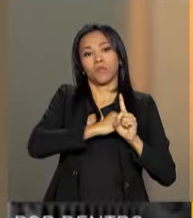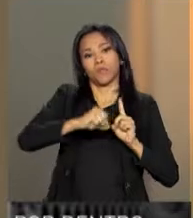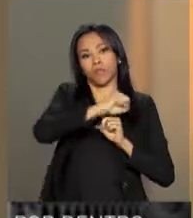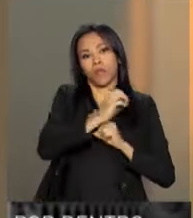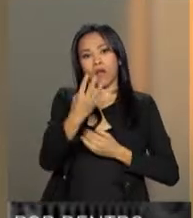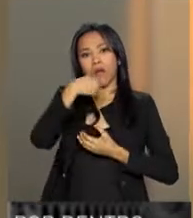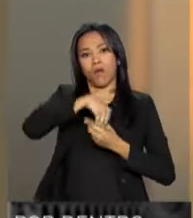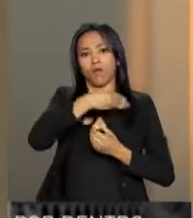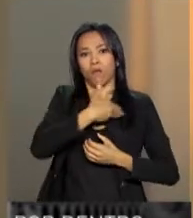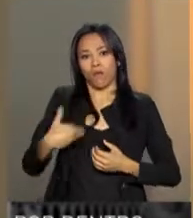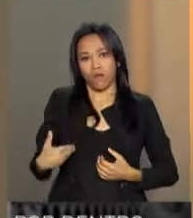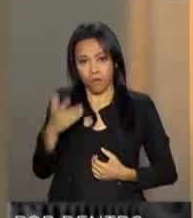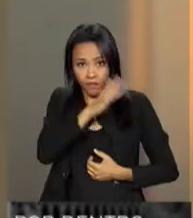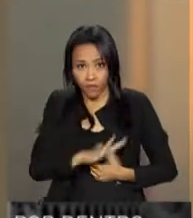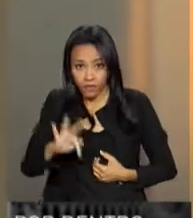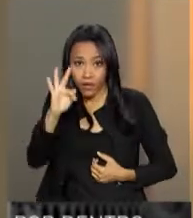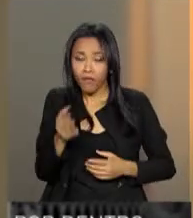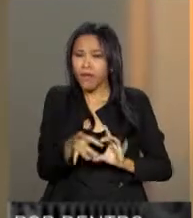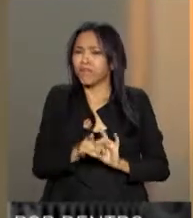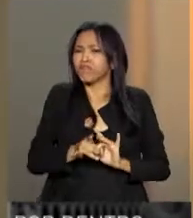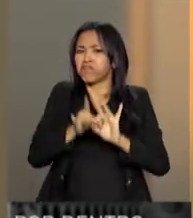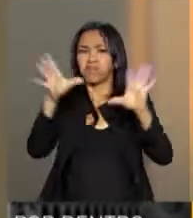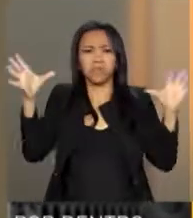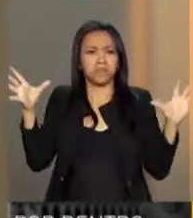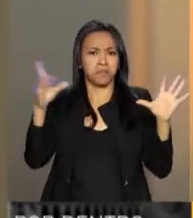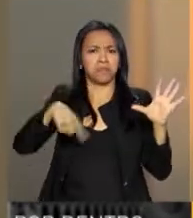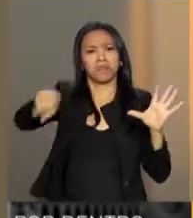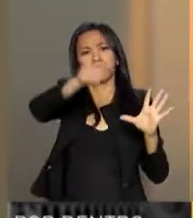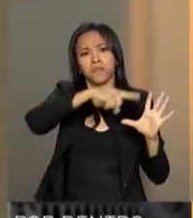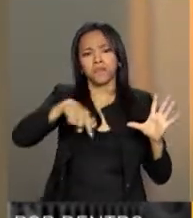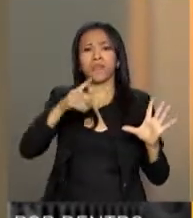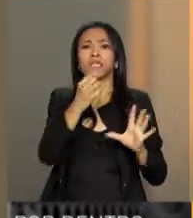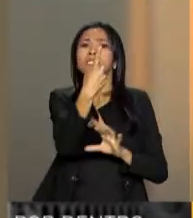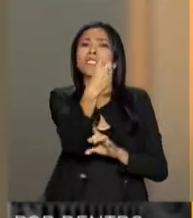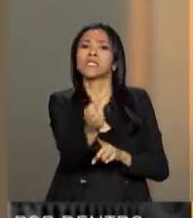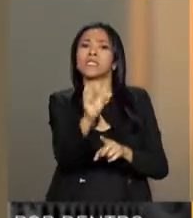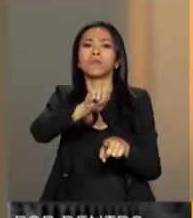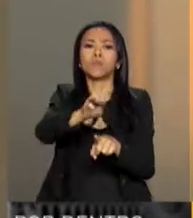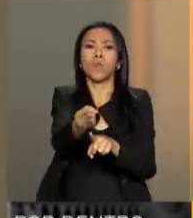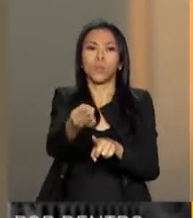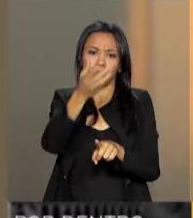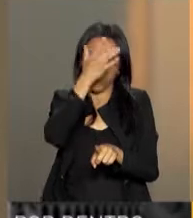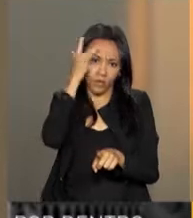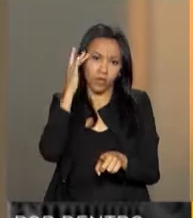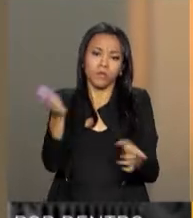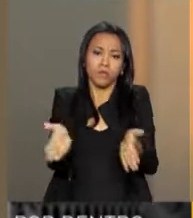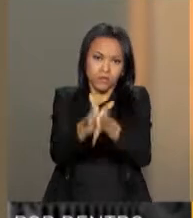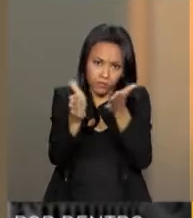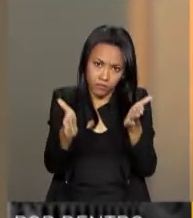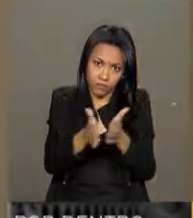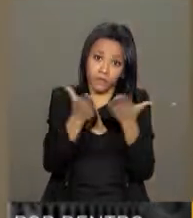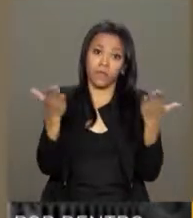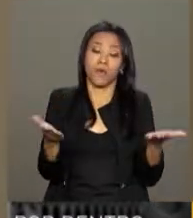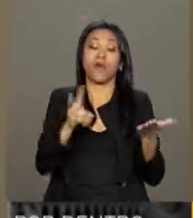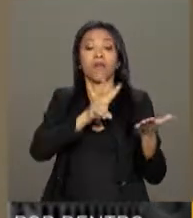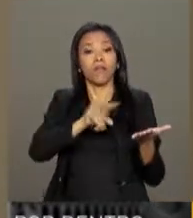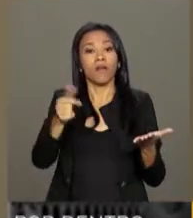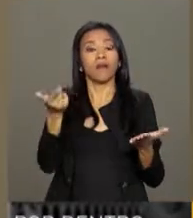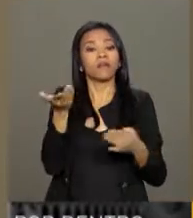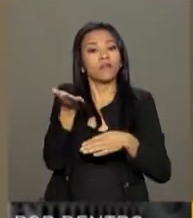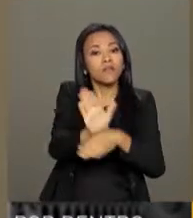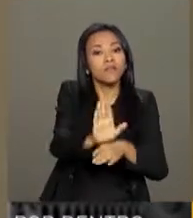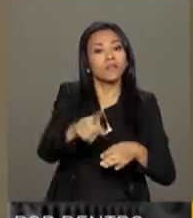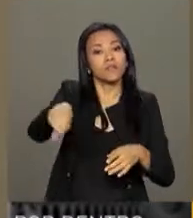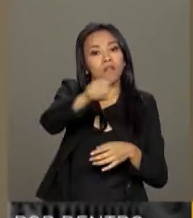governo federal ele é de acesso livre ele atenderá 16 milhão de jovens de baixa renda e dar a todos esses benefícios